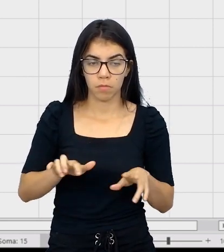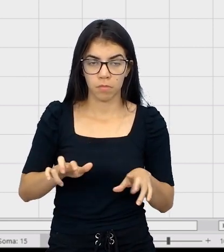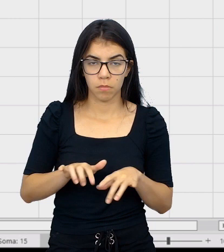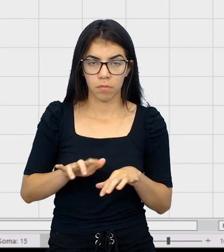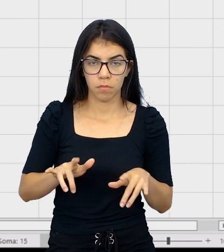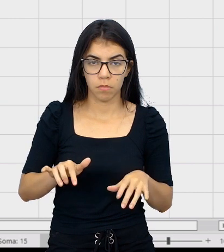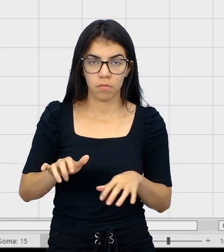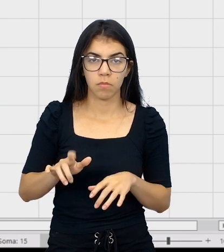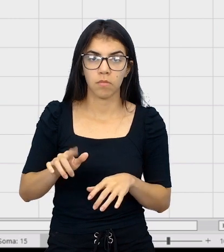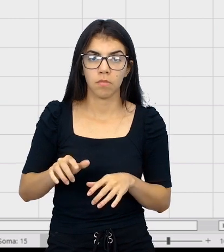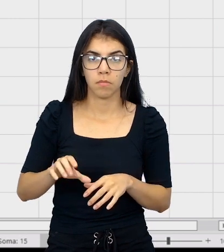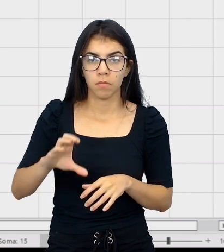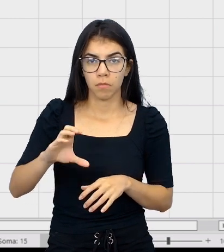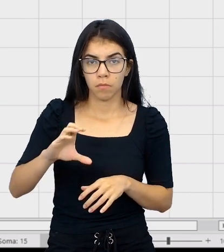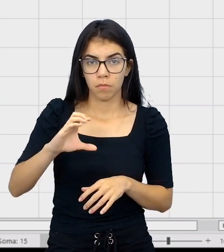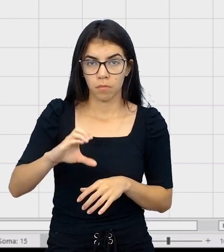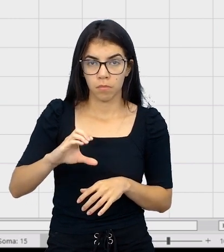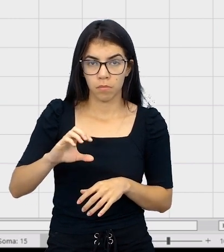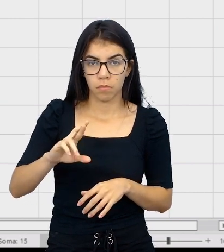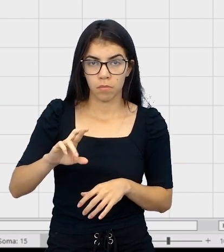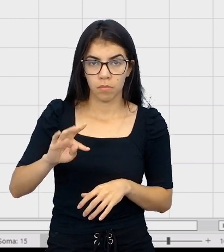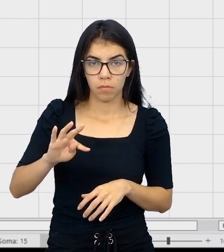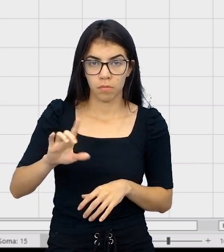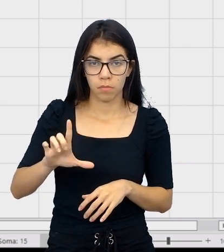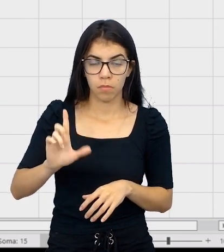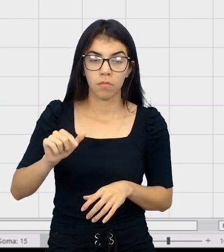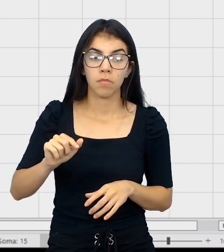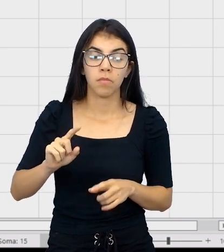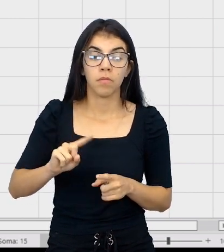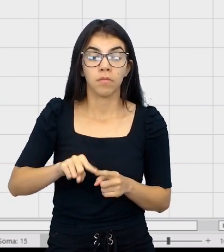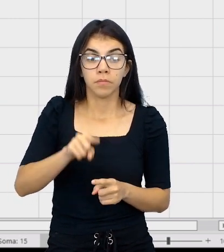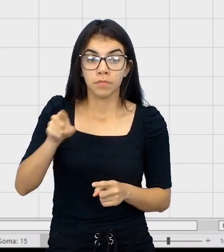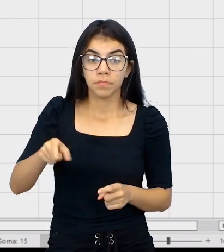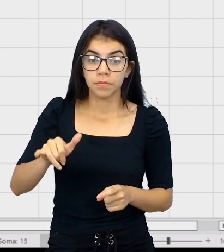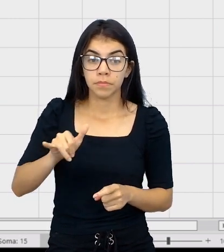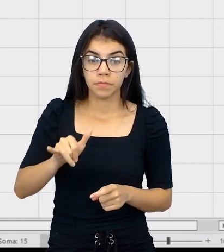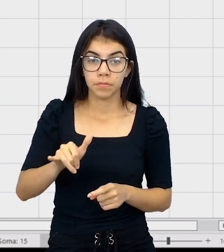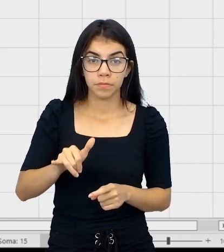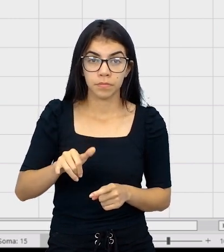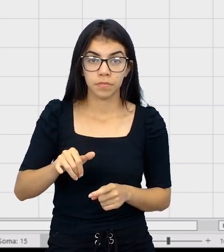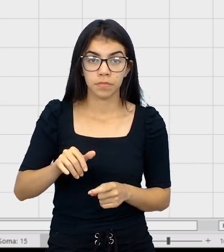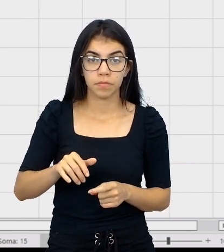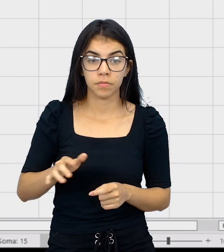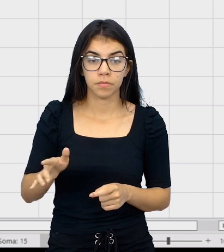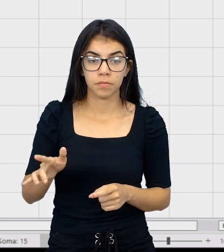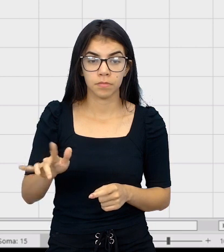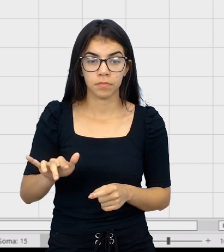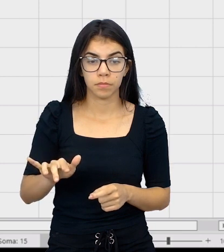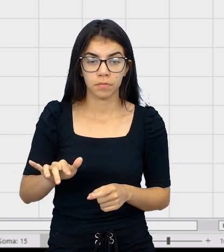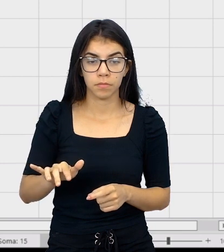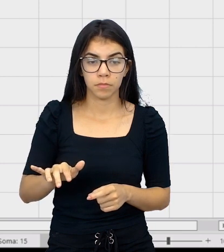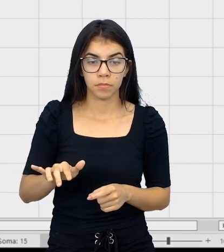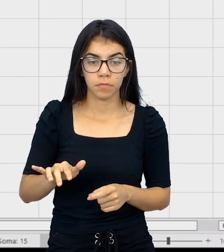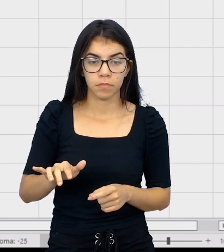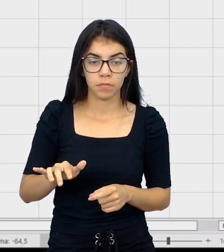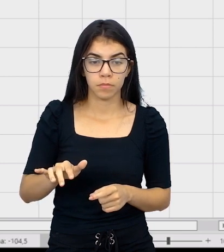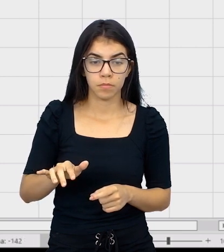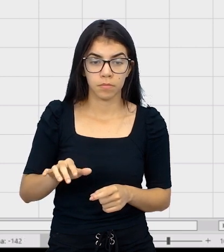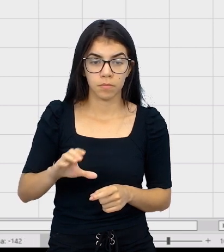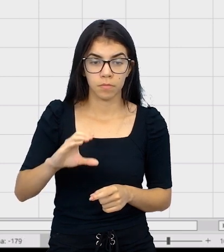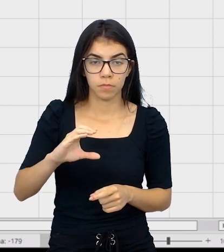aquela bem lá embaixo do lado esquerdo. Sim. Porque eu vou pro Y, que tá do outro lado, ó. Aperto o botão CTRL, fico segurando ele. Aí vou com o